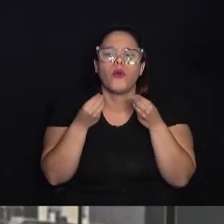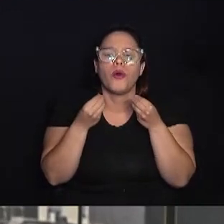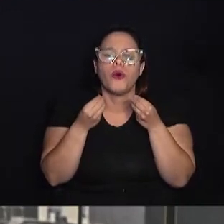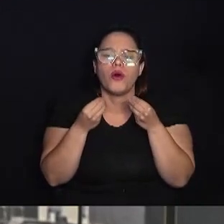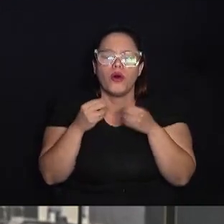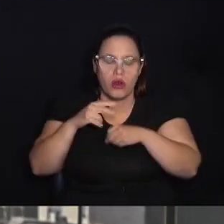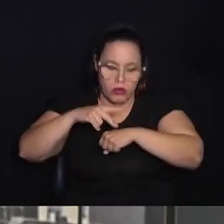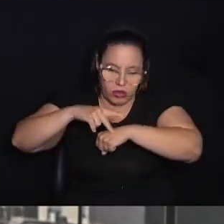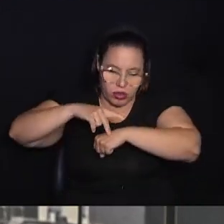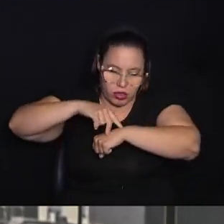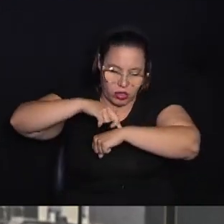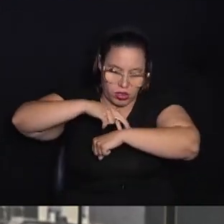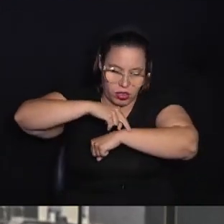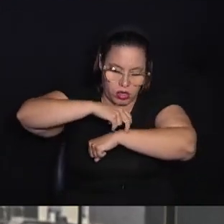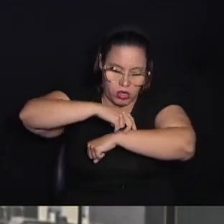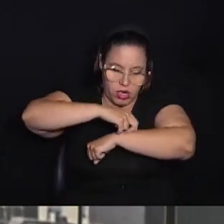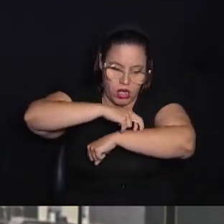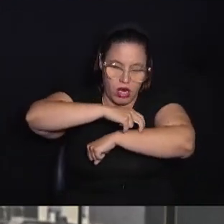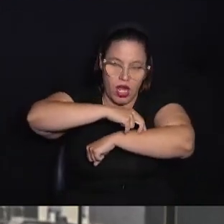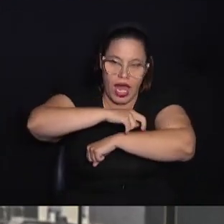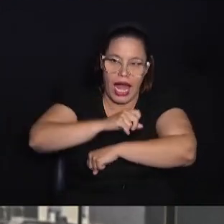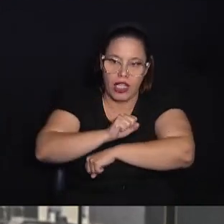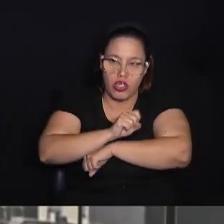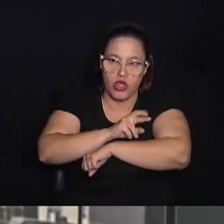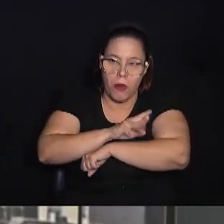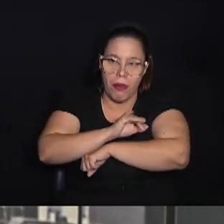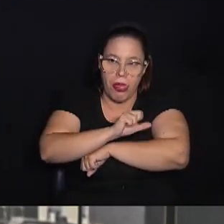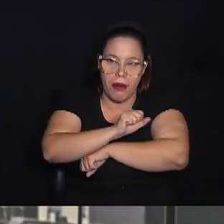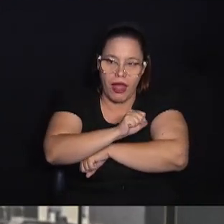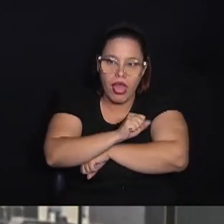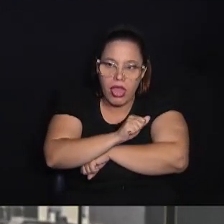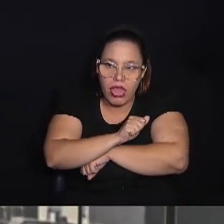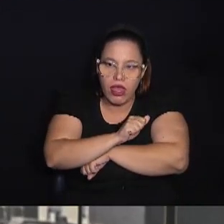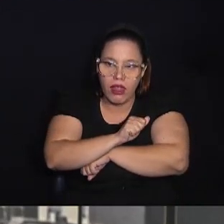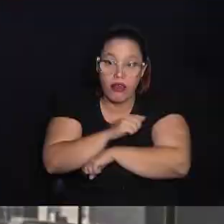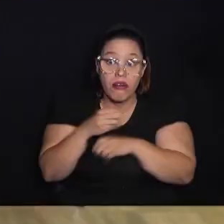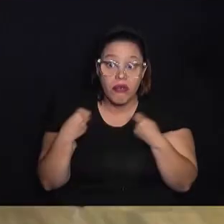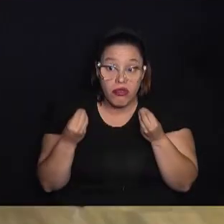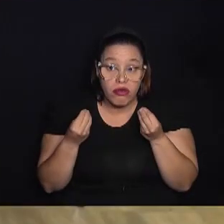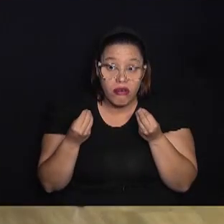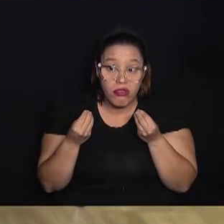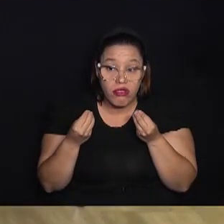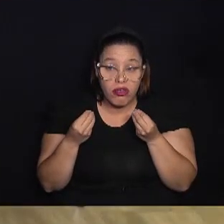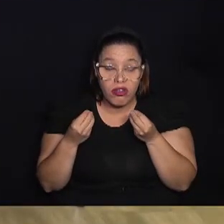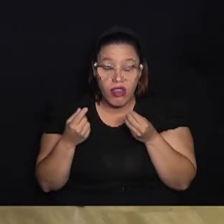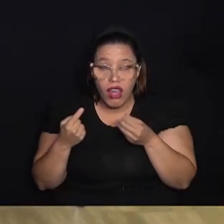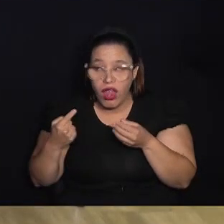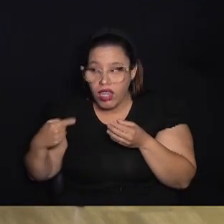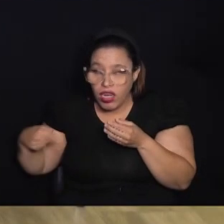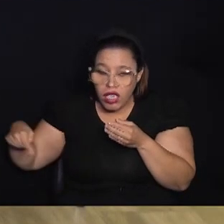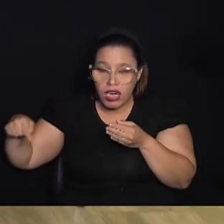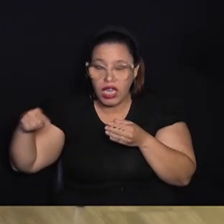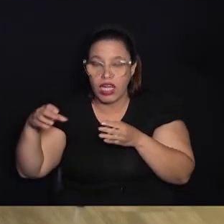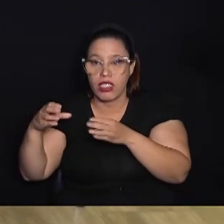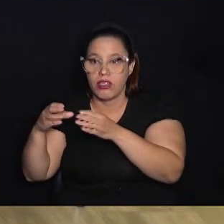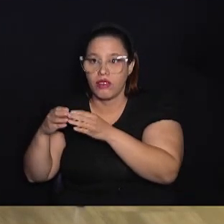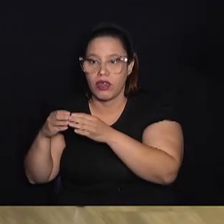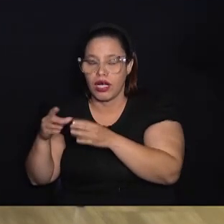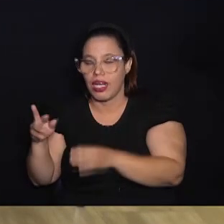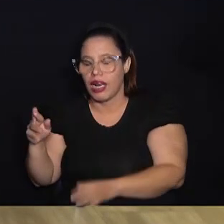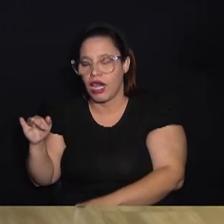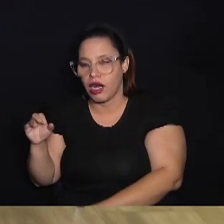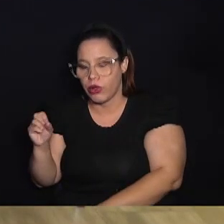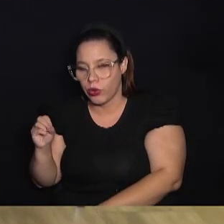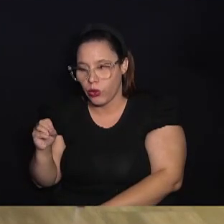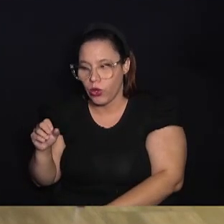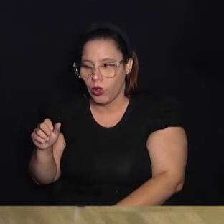assombrada Ele quer saber informações essa caminhada que a gente sai do centro da cidade a gente costuma sair do Largo Santa Cruz